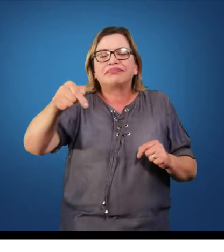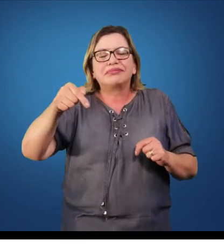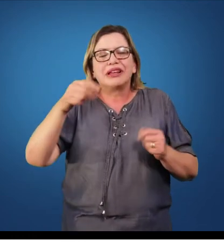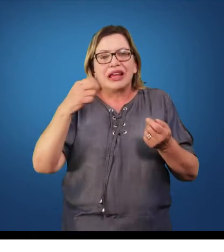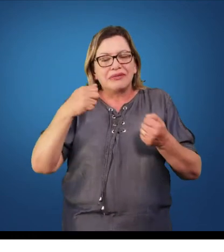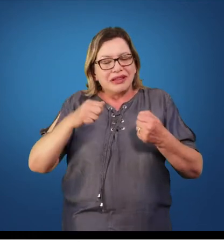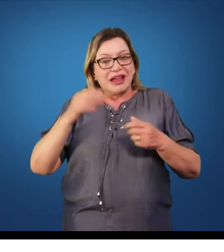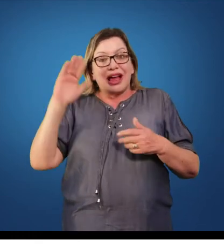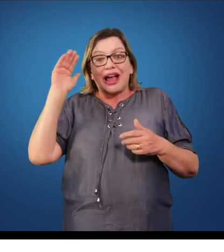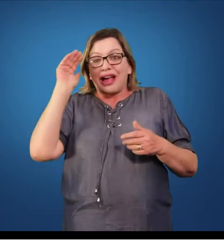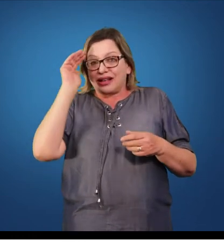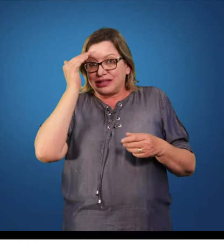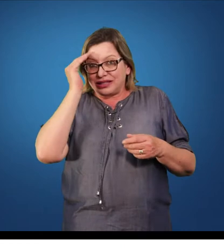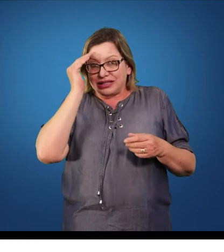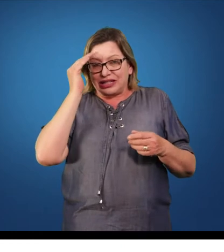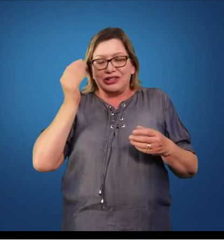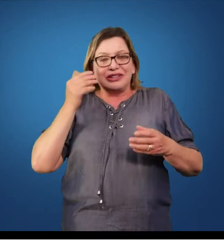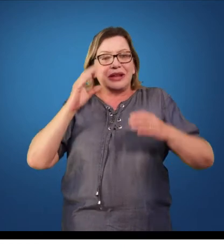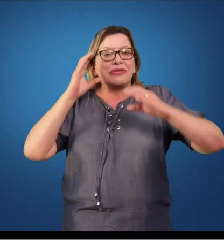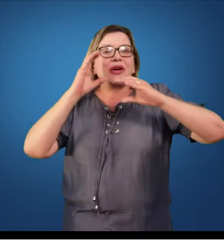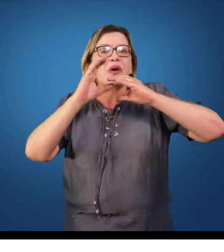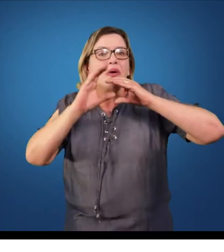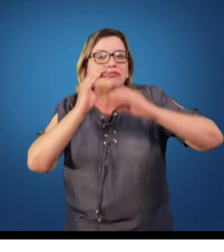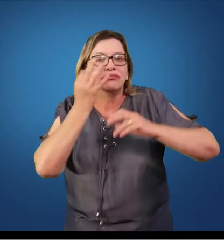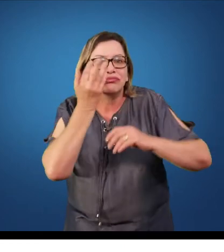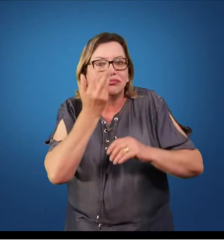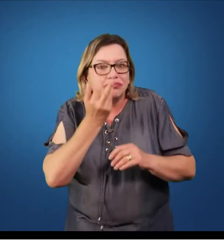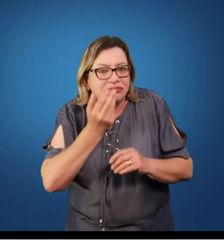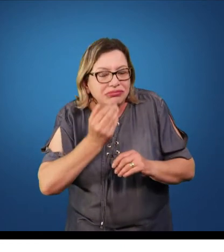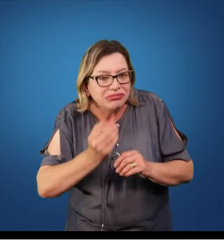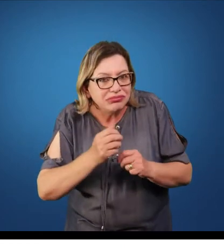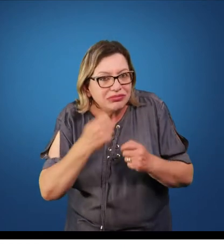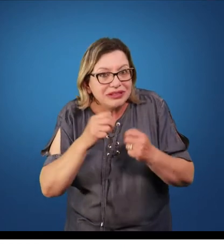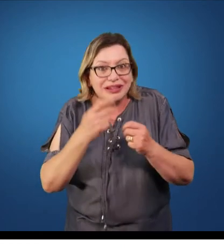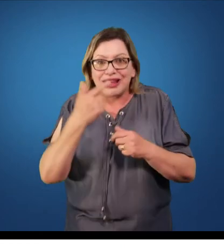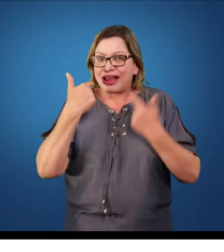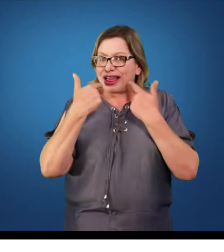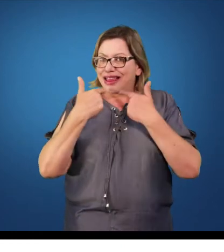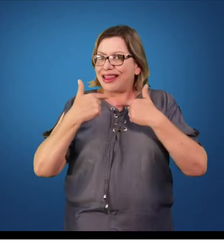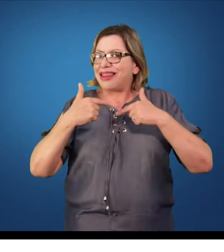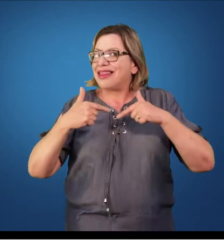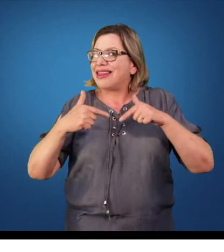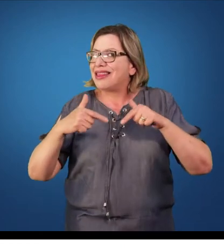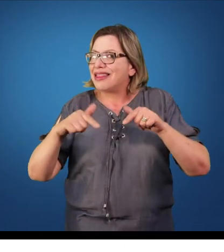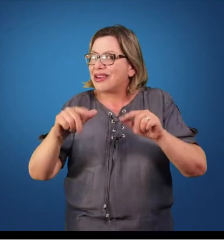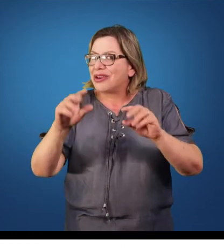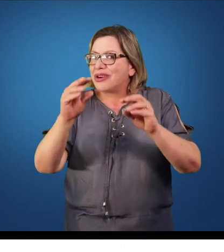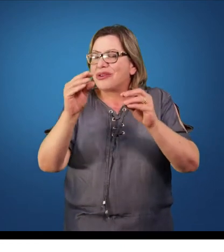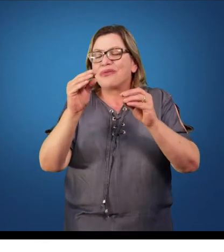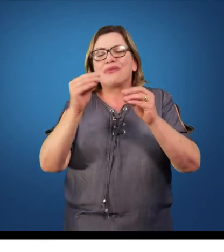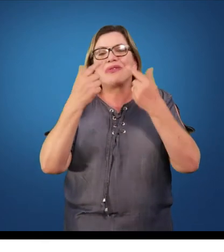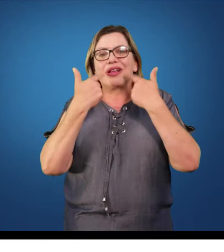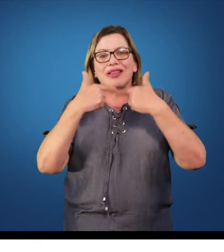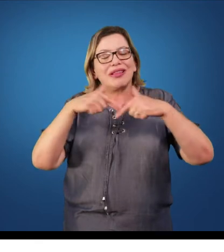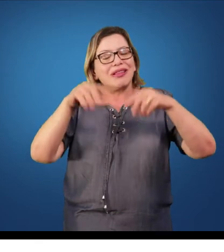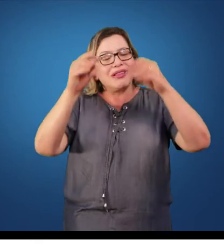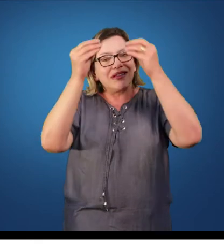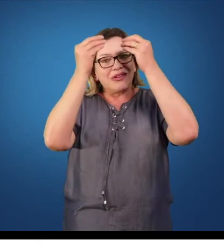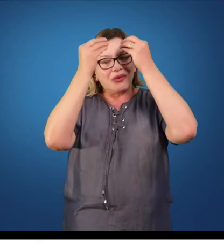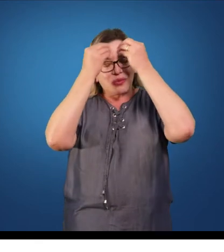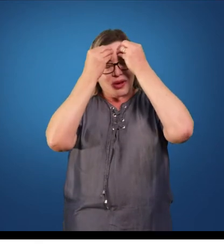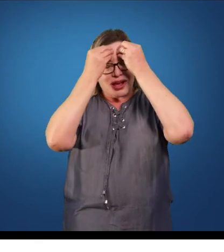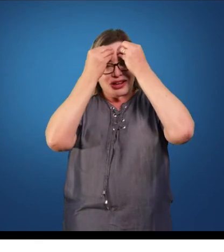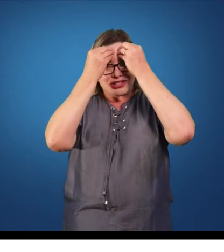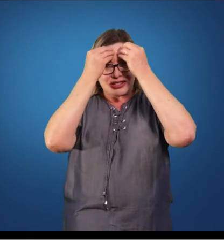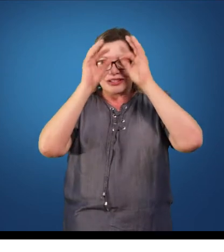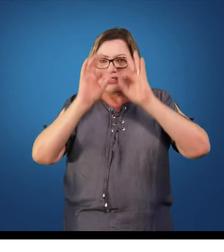que quando vocês forem se comunicar com a criança, a sua linguagem, a tua linguagem tem que ser um pouco acessível, um pouco, melhor